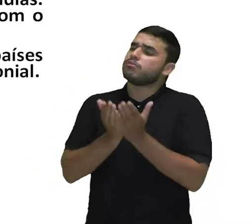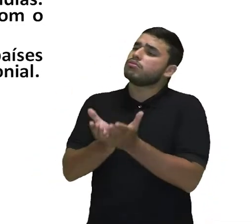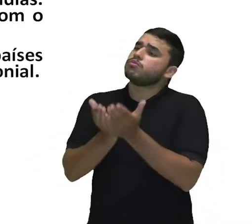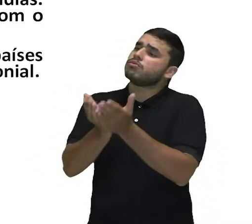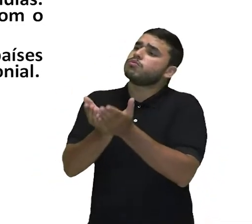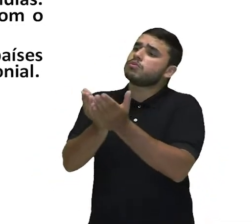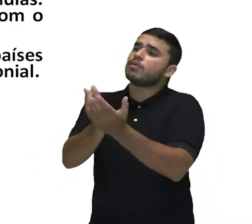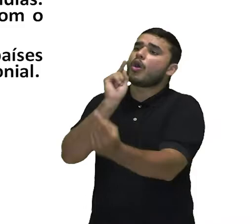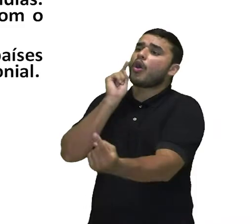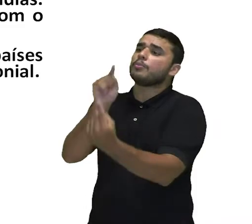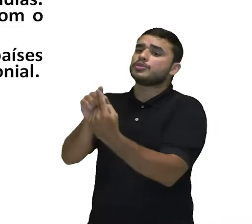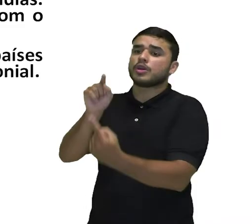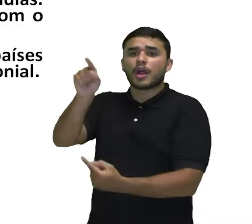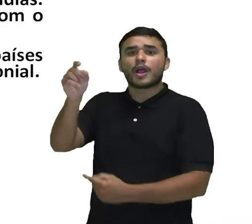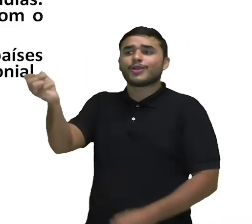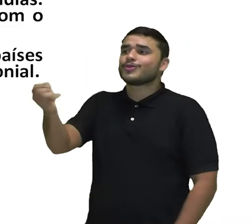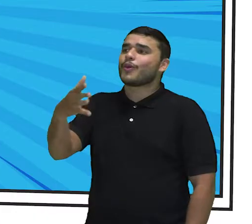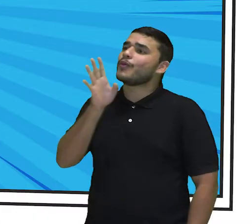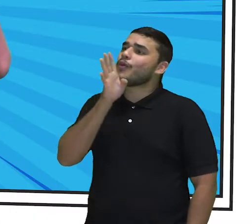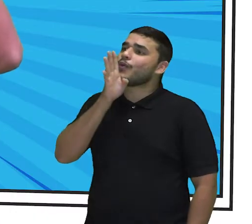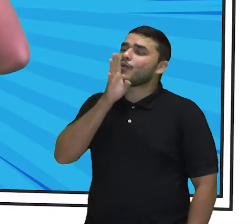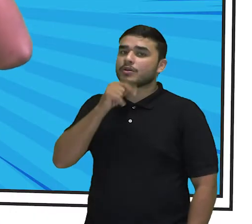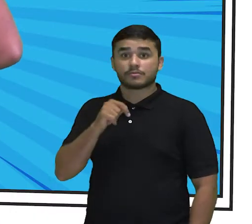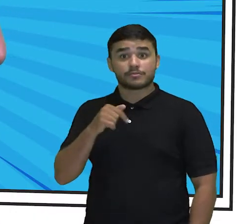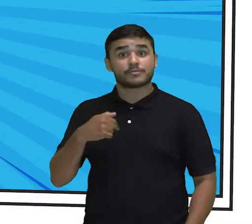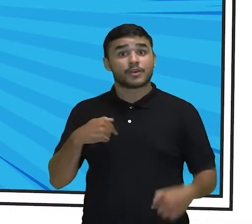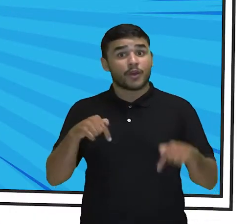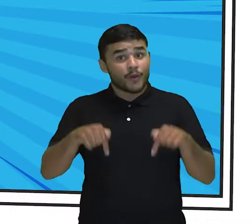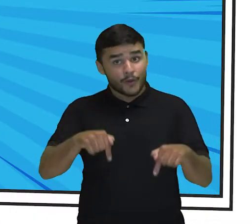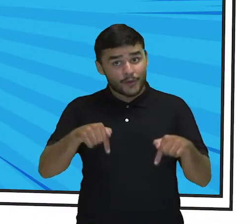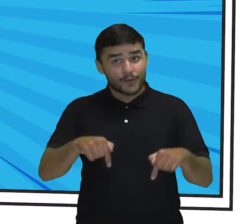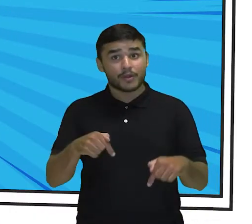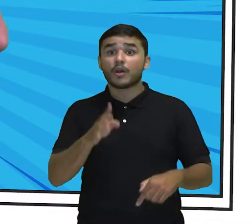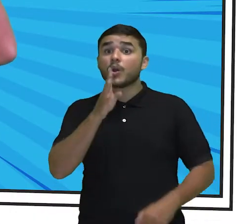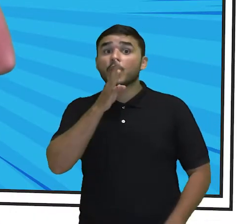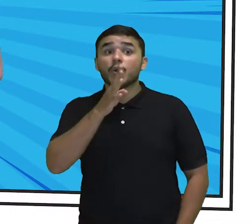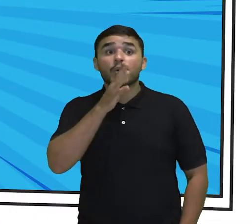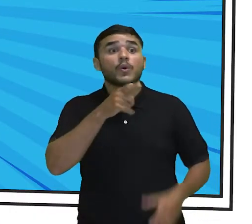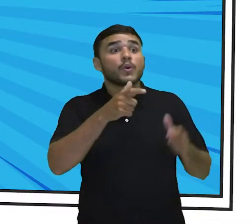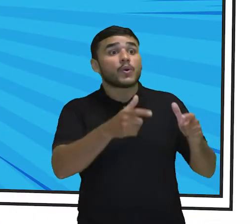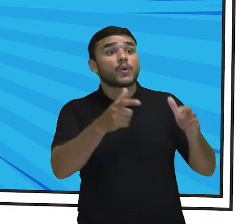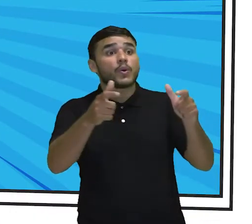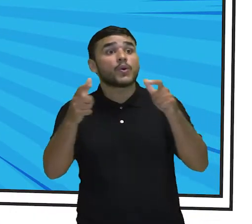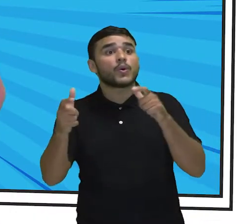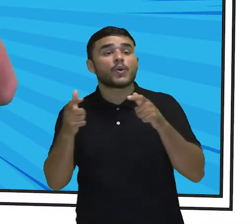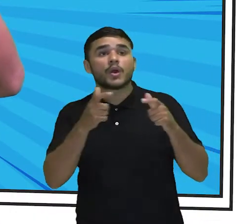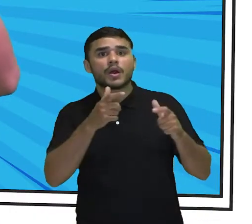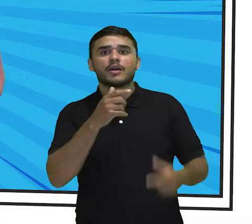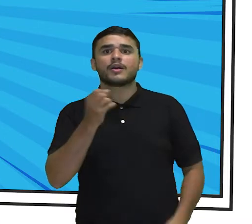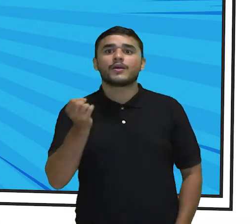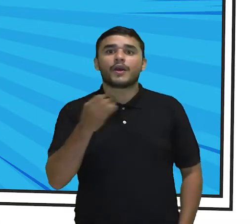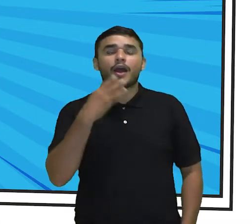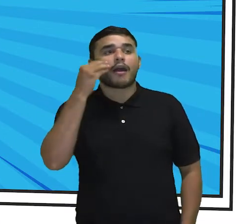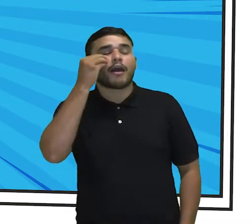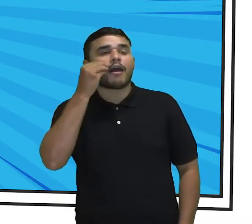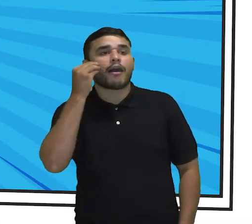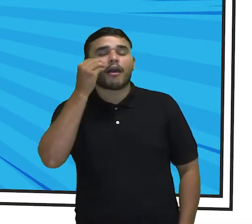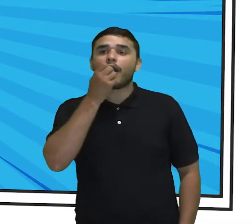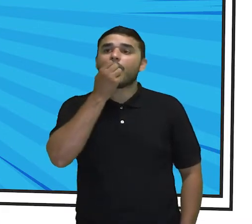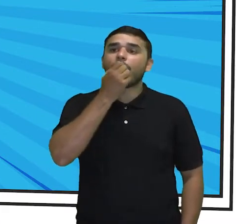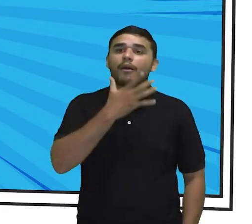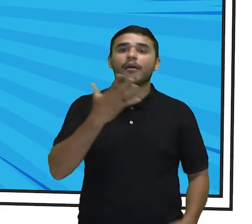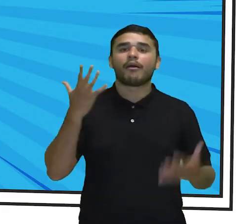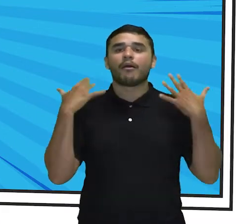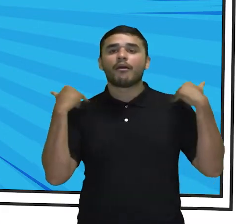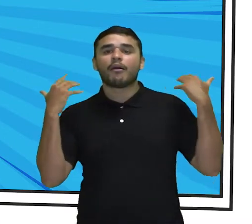final das contas, de conhecer um lugar novo. Hoje o pessoal quer viajar. Para quê? Para conhecer um lugar novo, para ter experiências, para ter